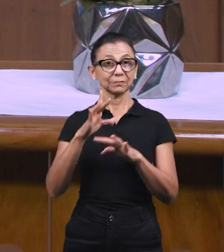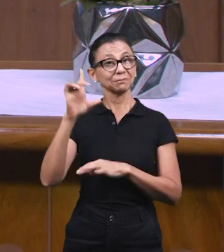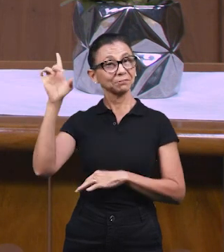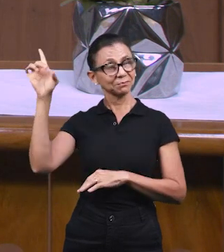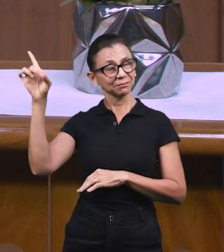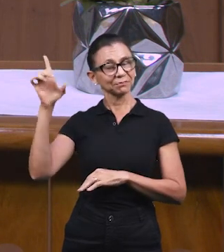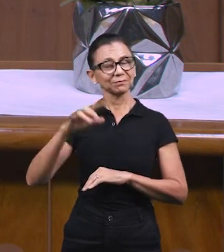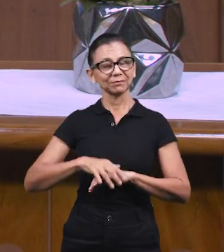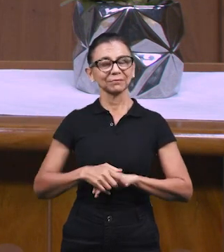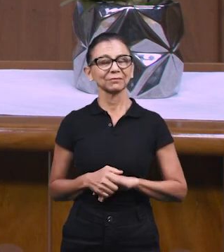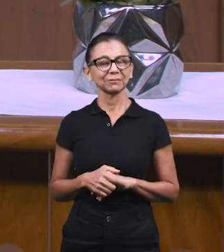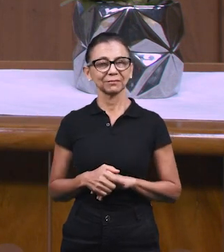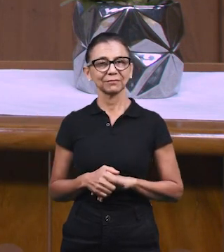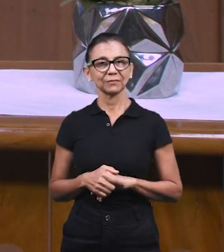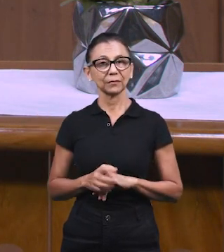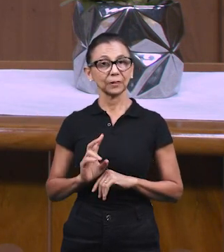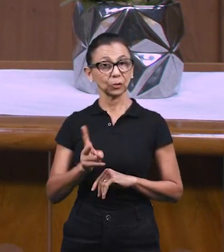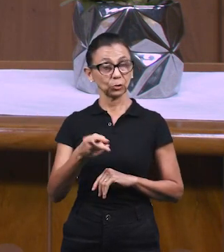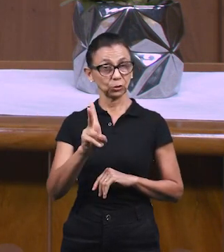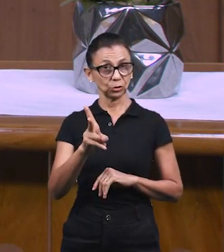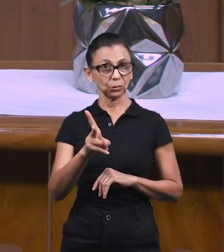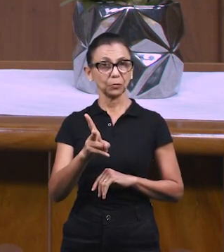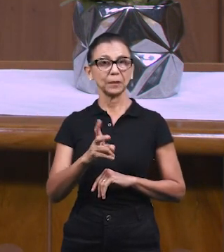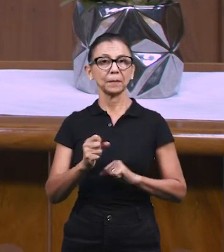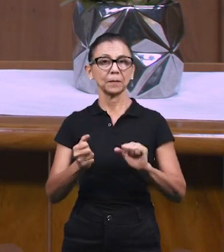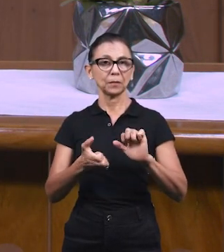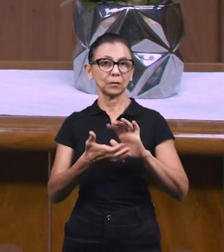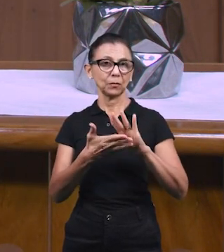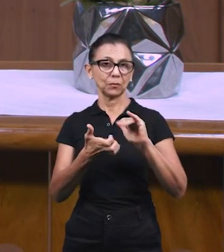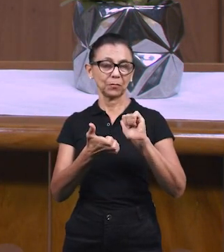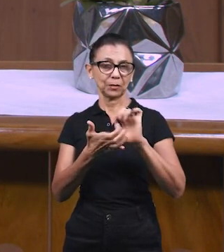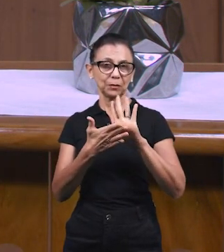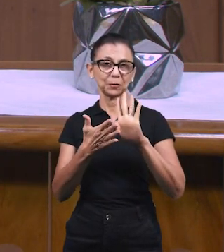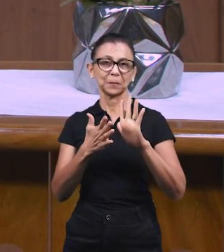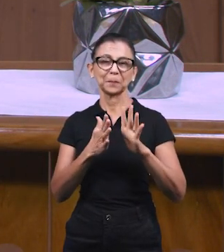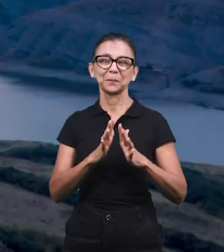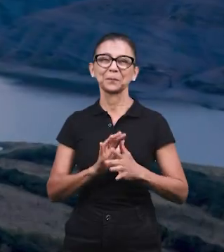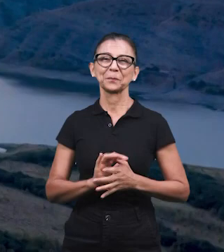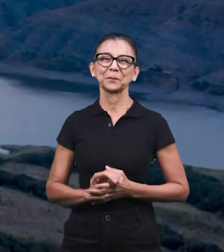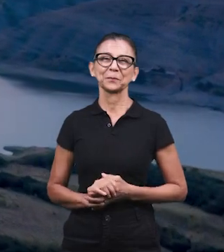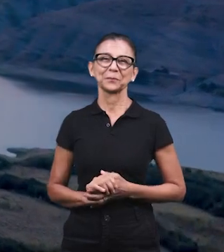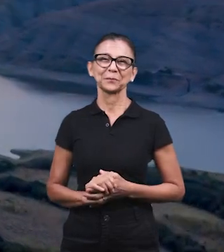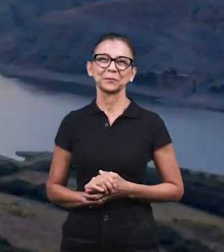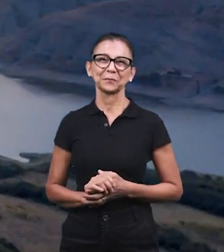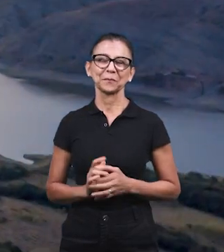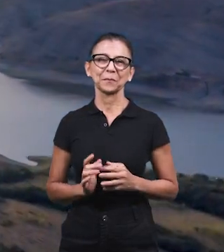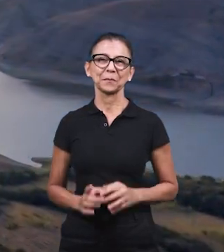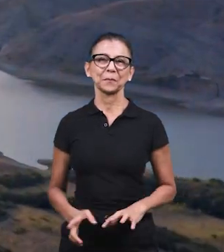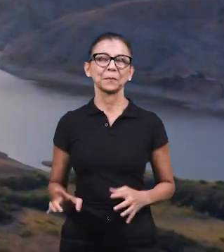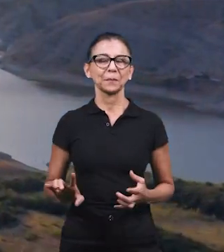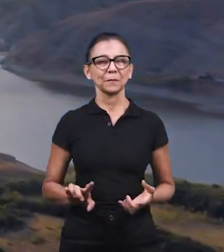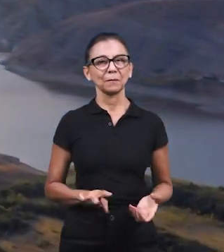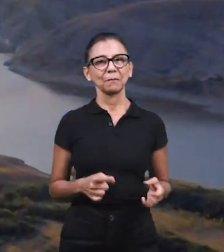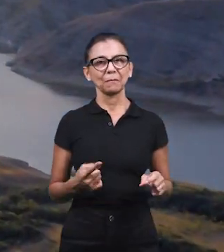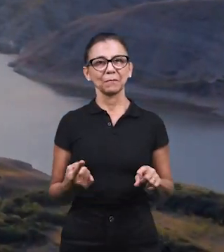Glória a Deus. Nós vamos continuar glorificando ao Senhor com mais um louvor.